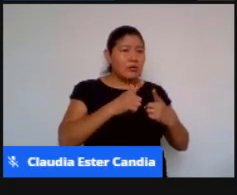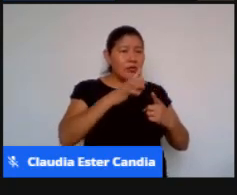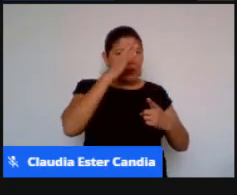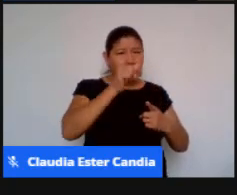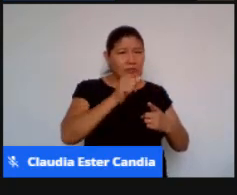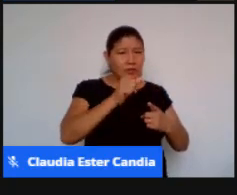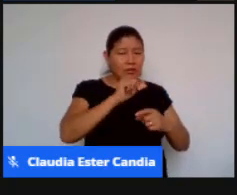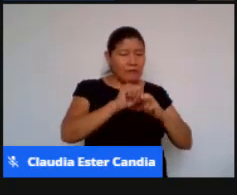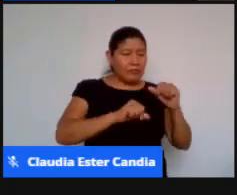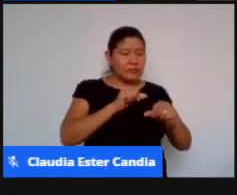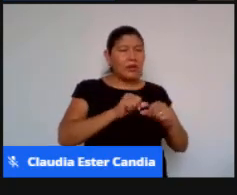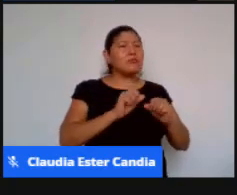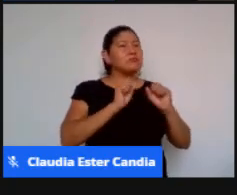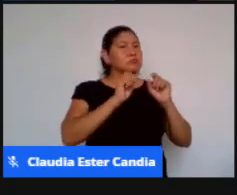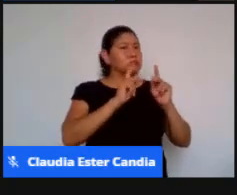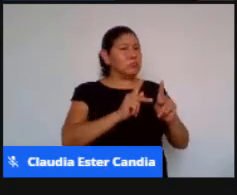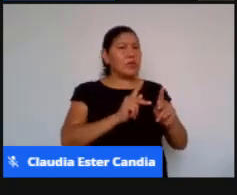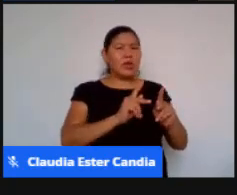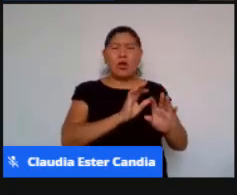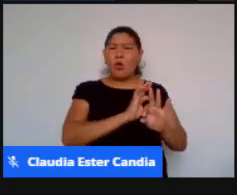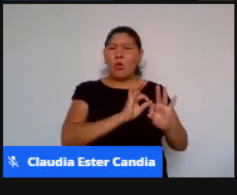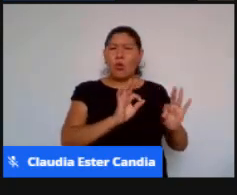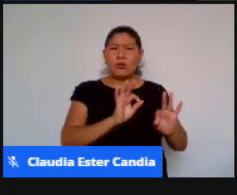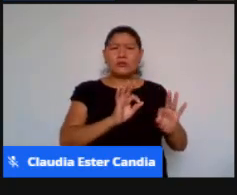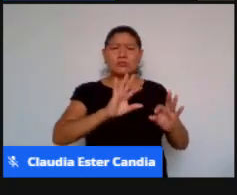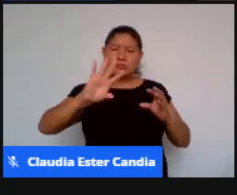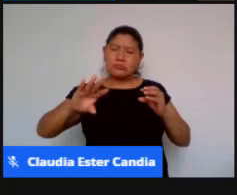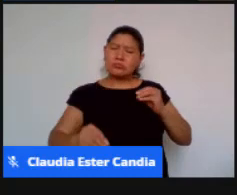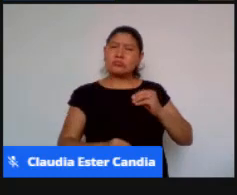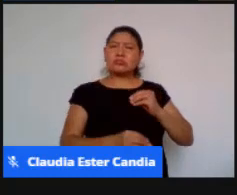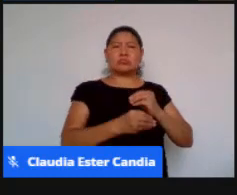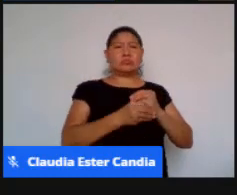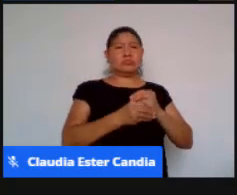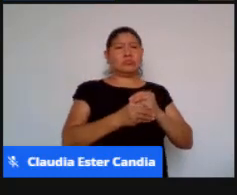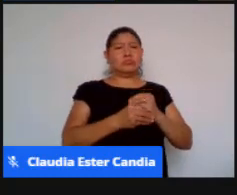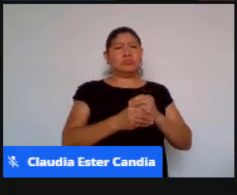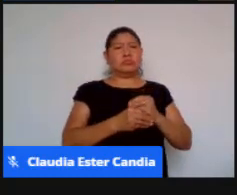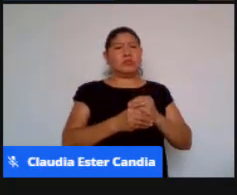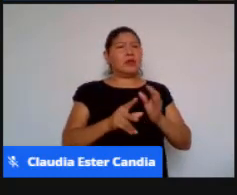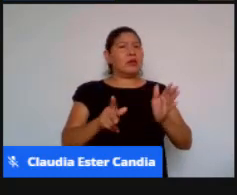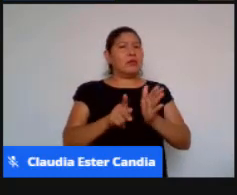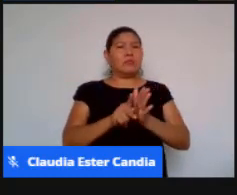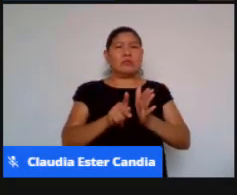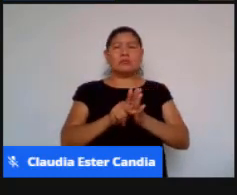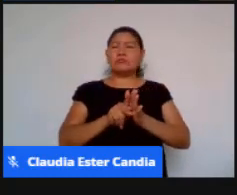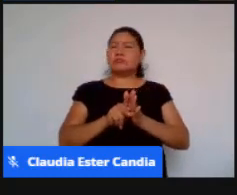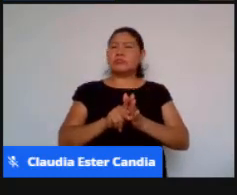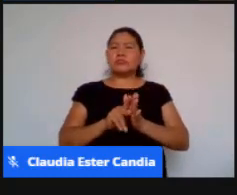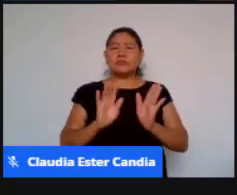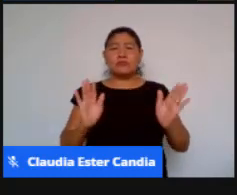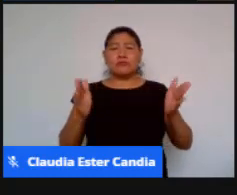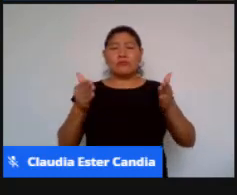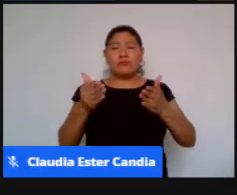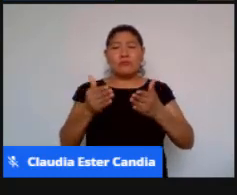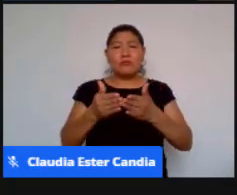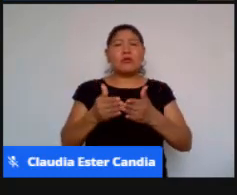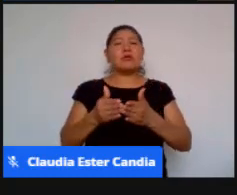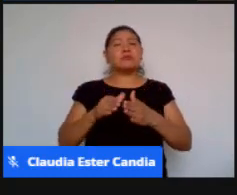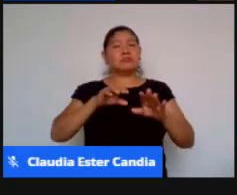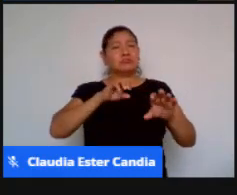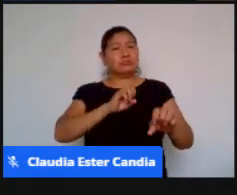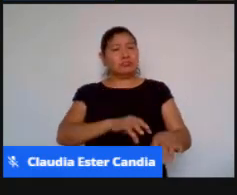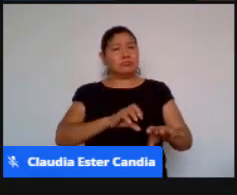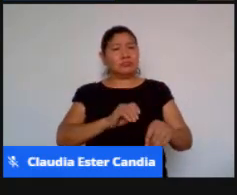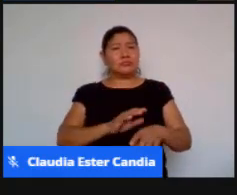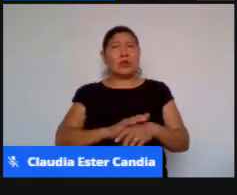depende da comunidade escolar que você está inserido. Então, a gente faz um documento pensando na rede, a gente